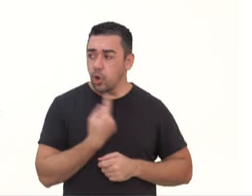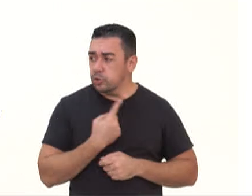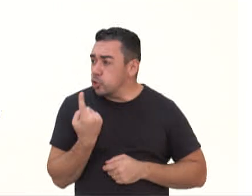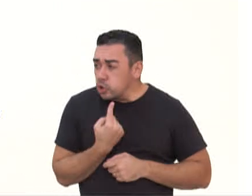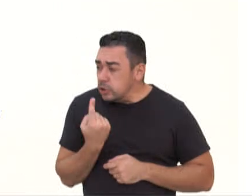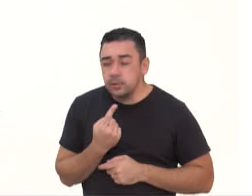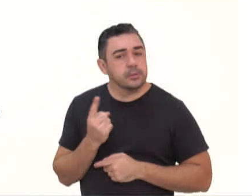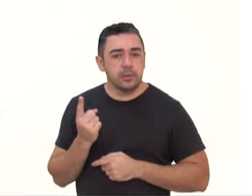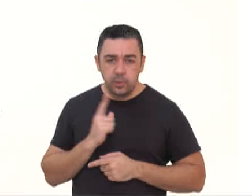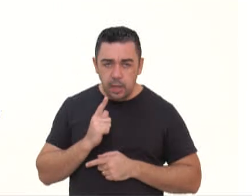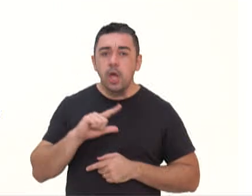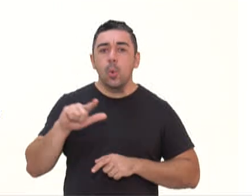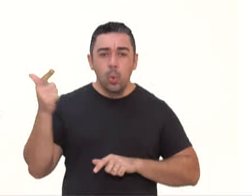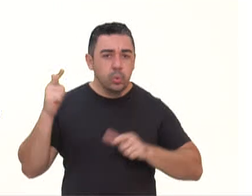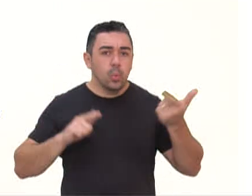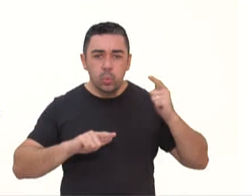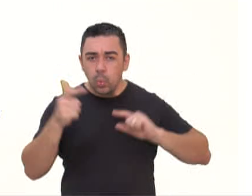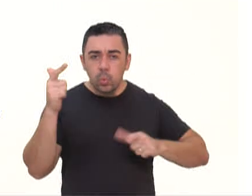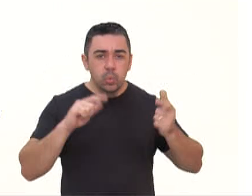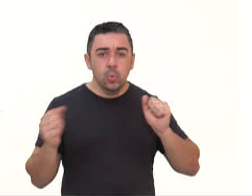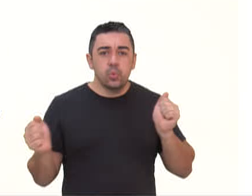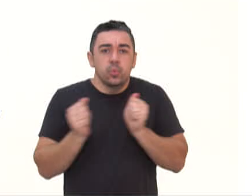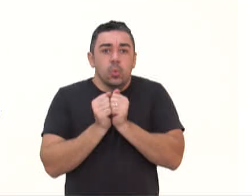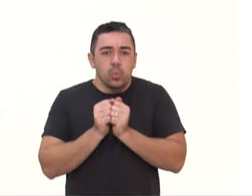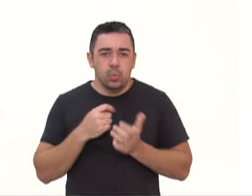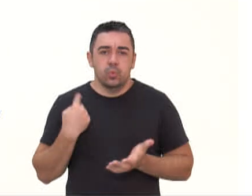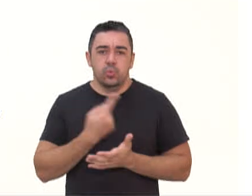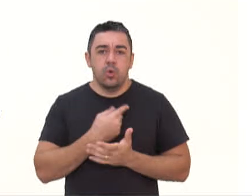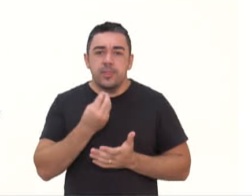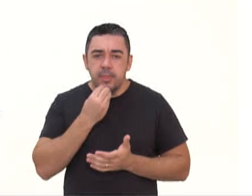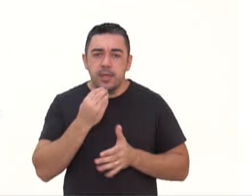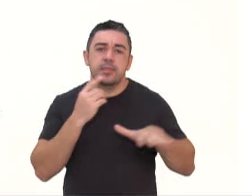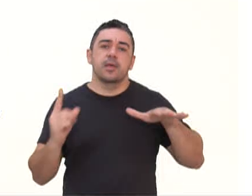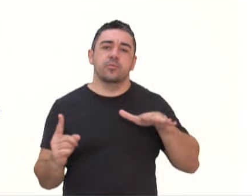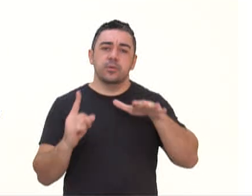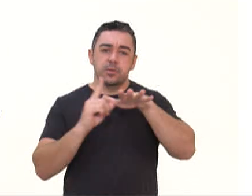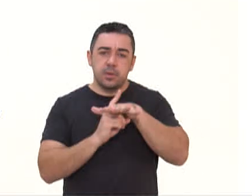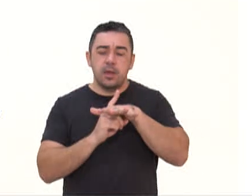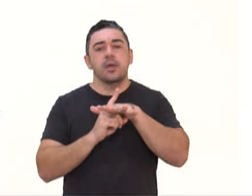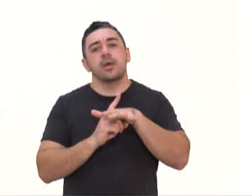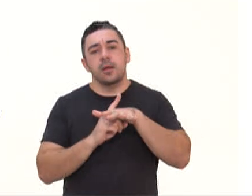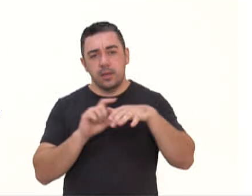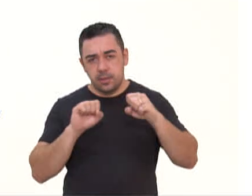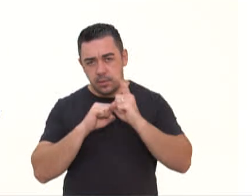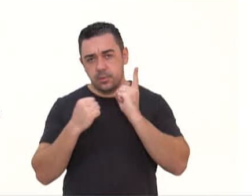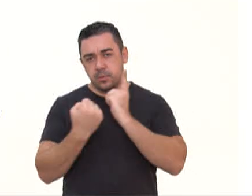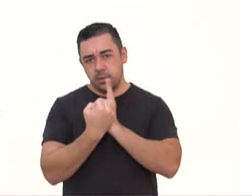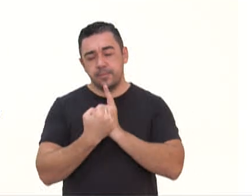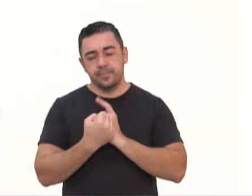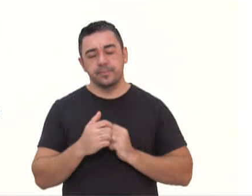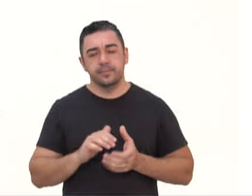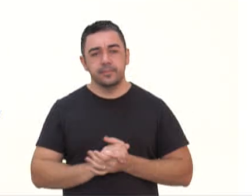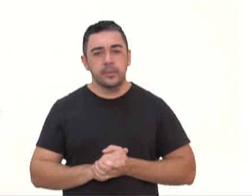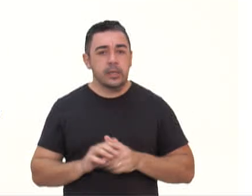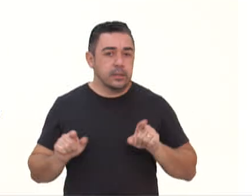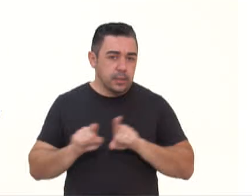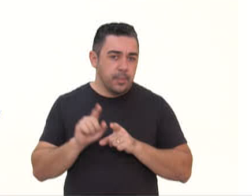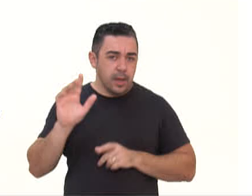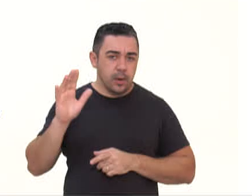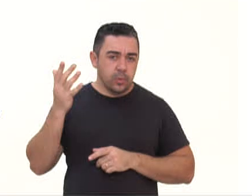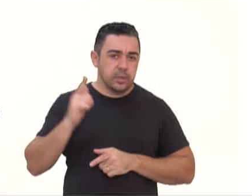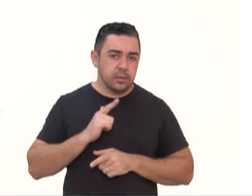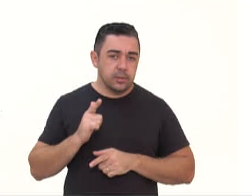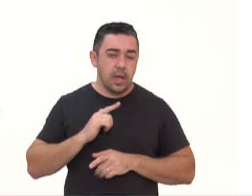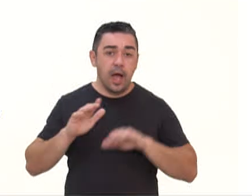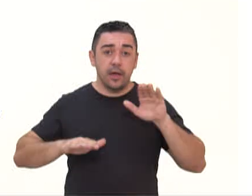sozinhos, existem outros junto com a gente tentando se inserir nessa sociedade. Era comum clubes